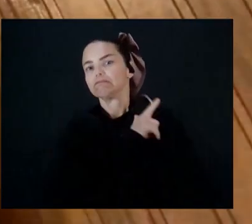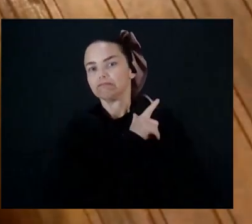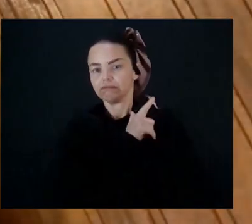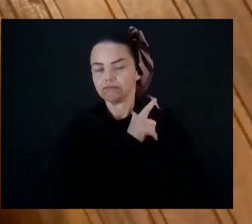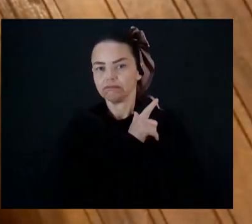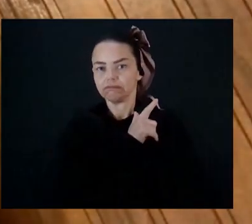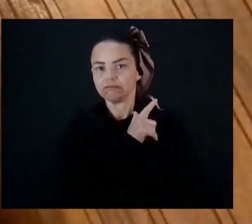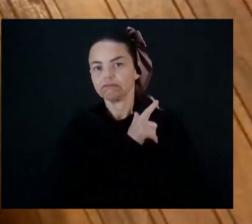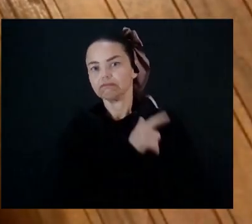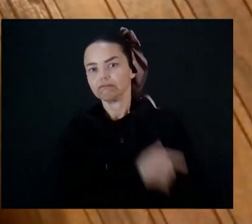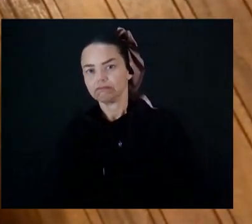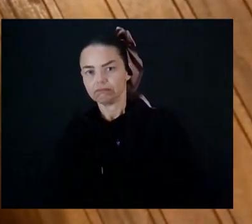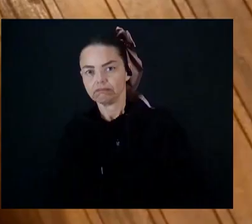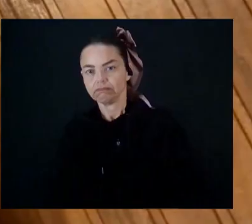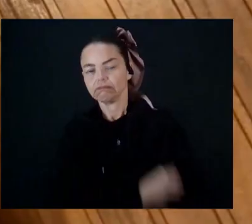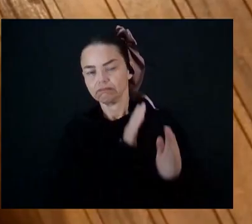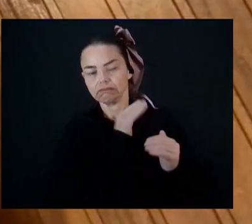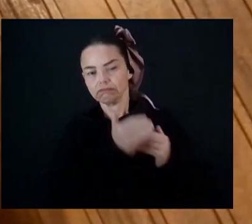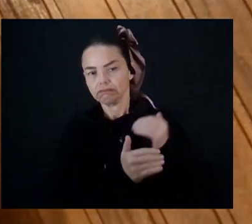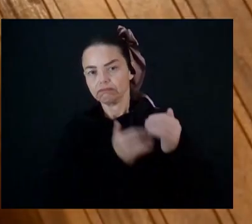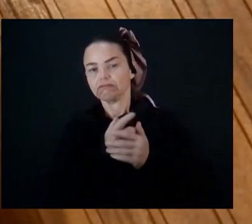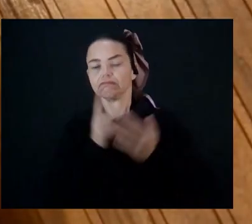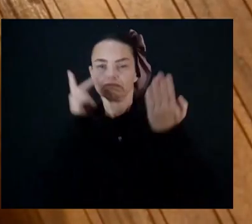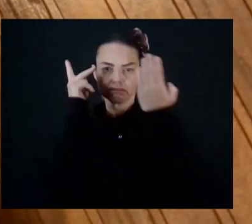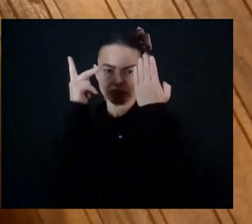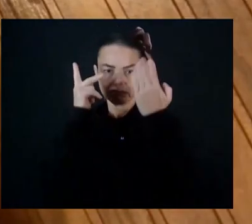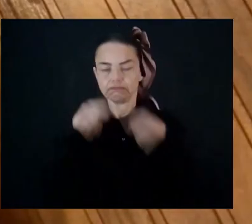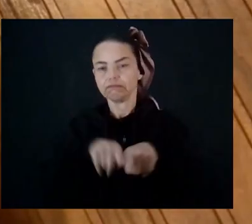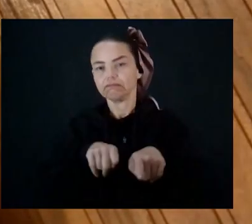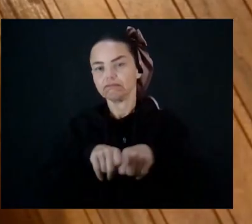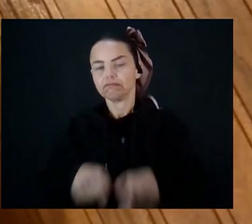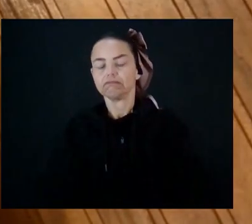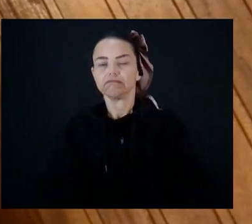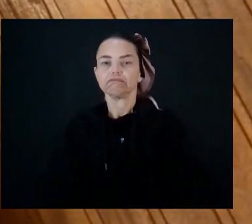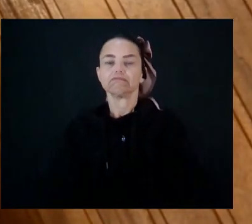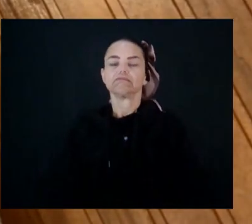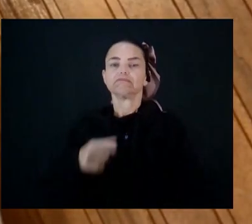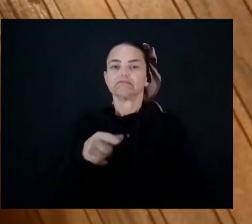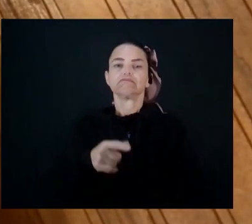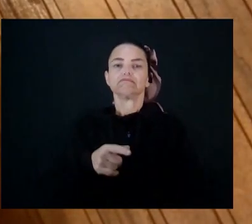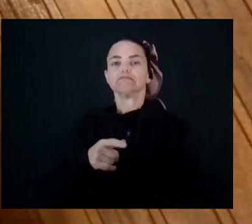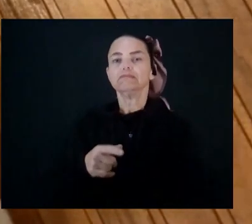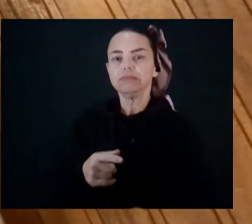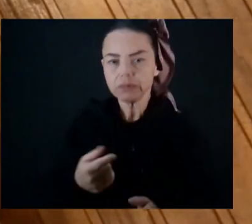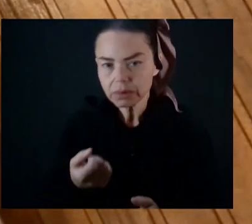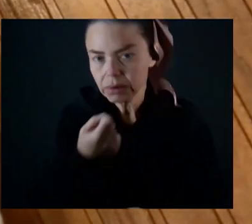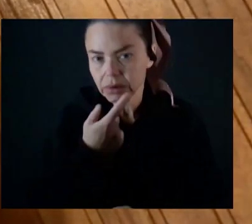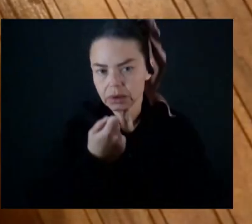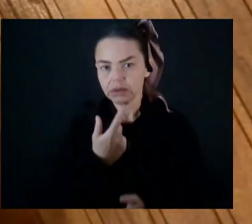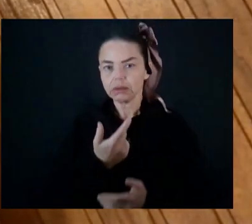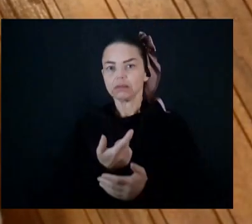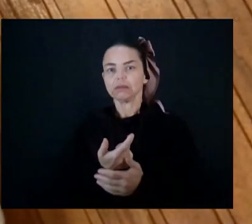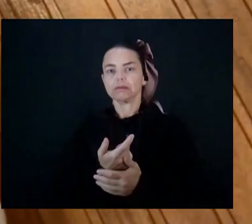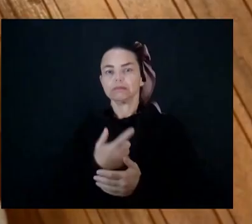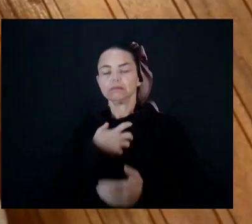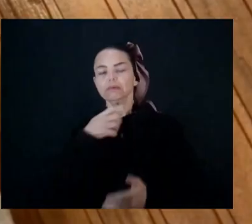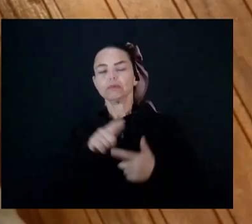levar esse processo psicoterapêutico também. Porque uma vez que esse paciente está cheio de